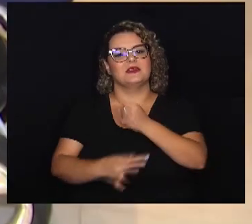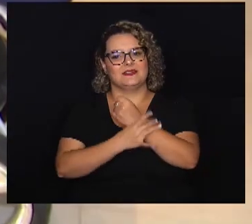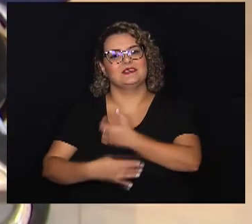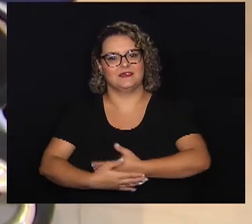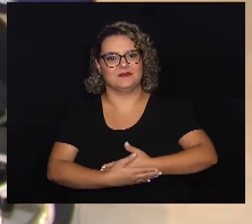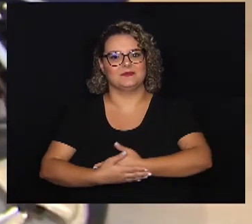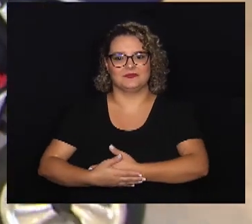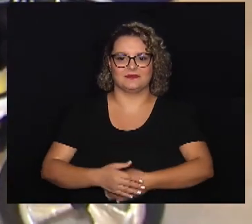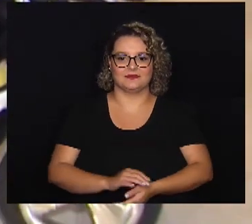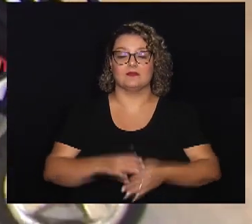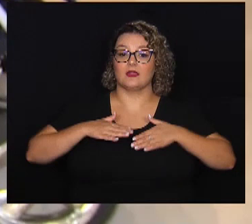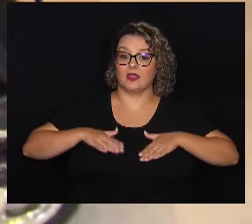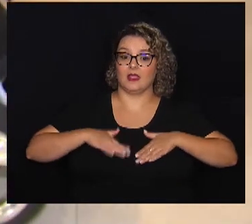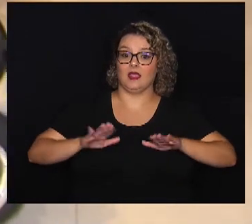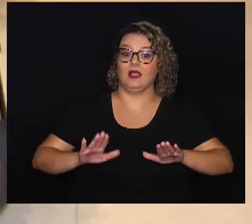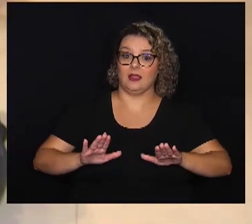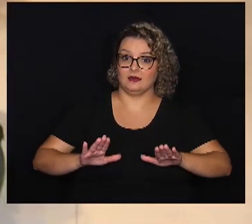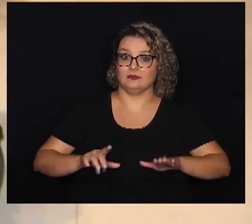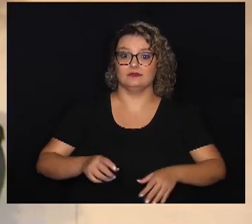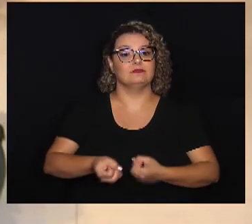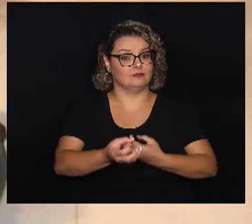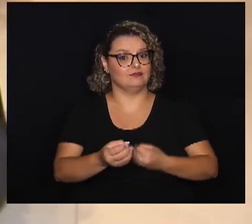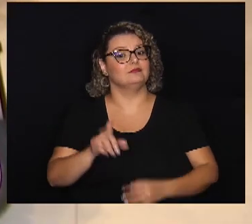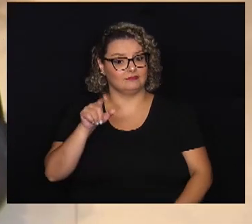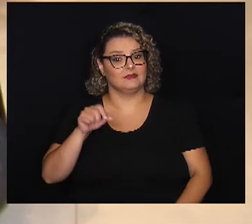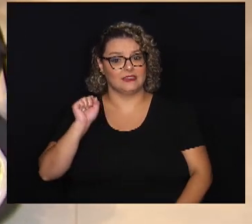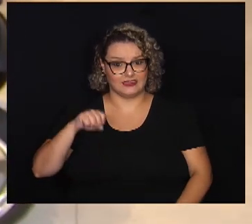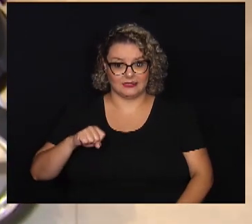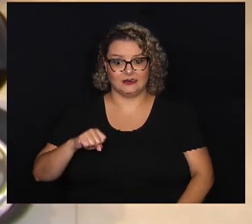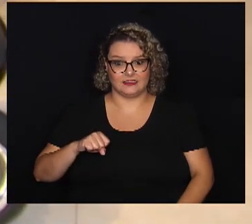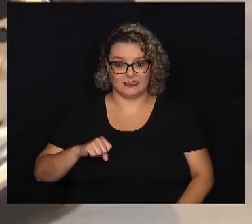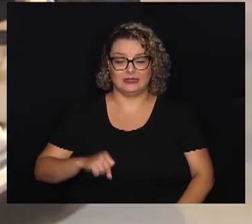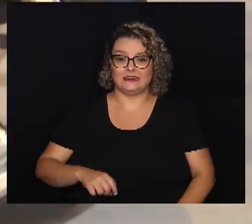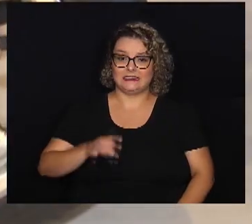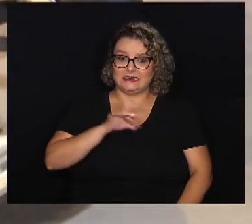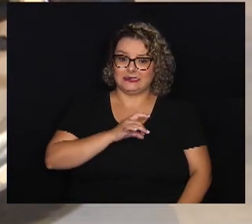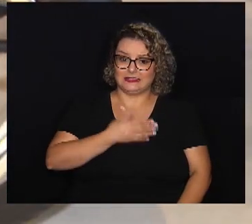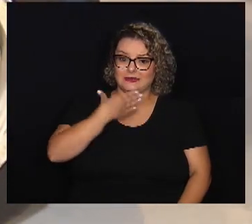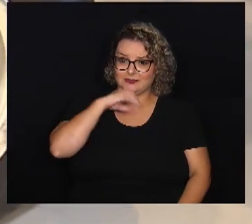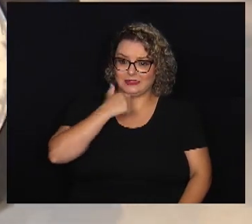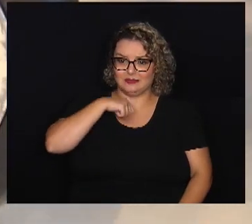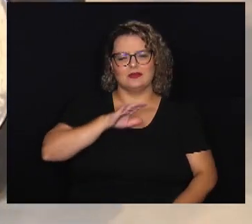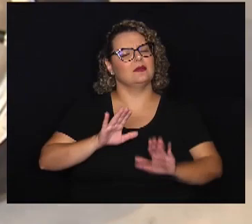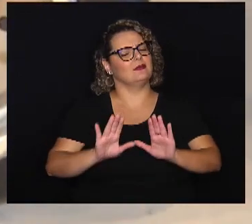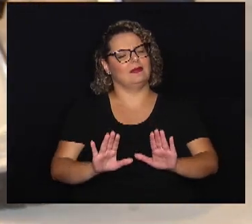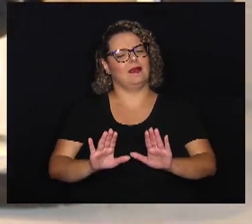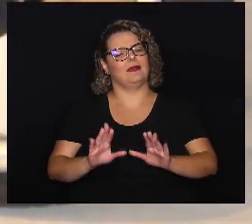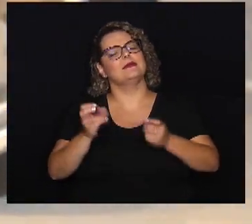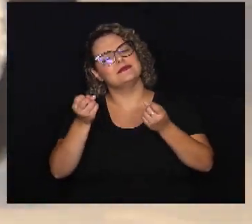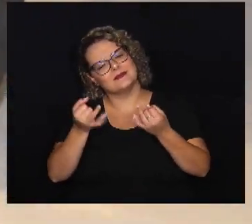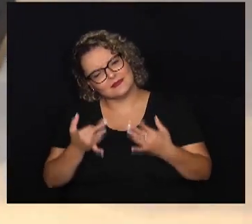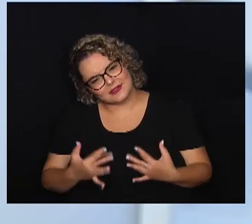bebê. Mas calma, é muita informação mesmo e dá até um medo da paternidade. Mas, se bem